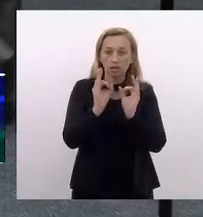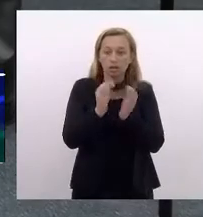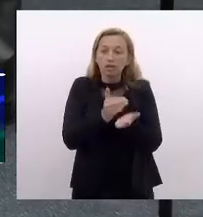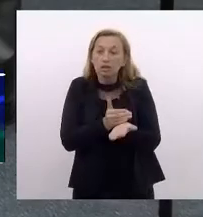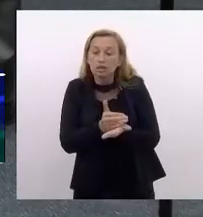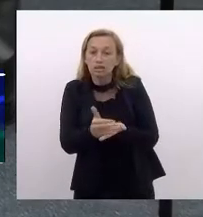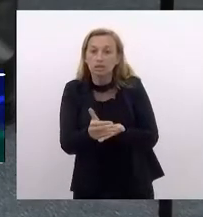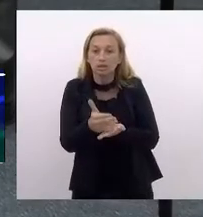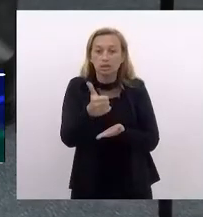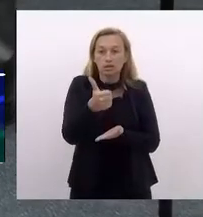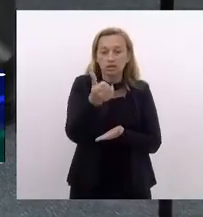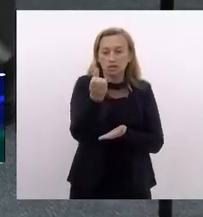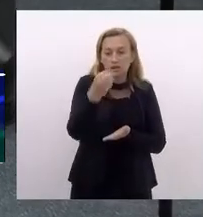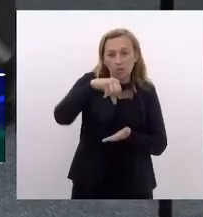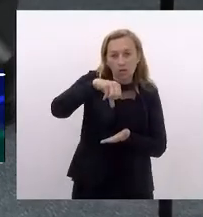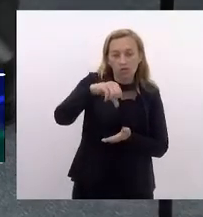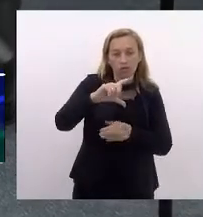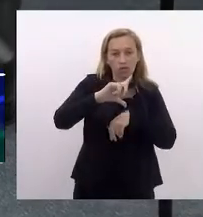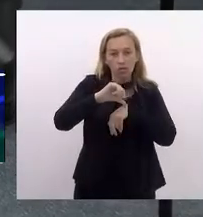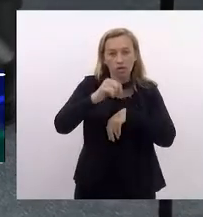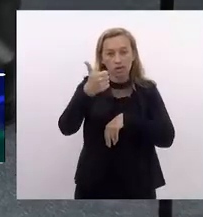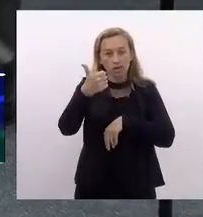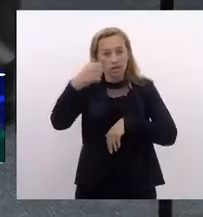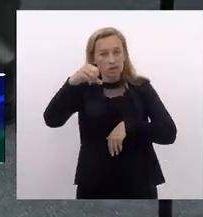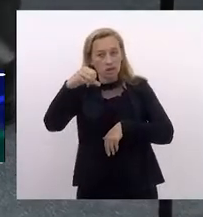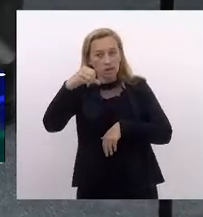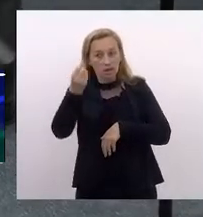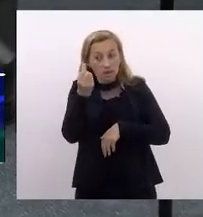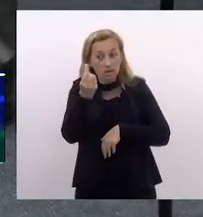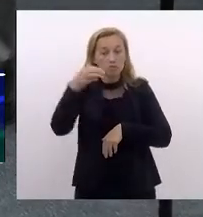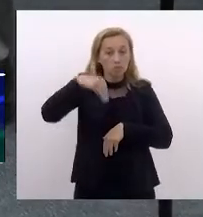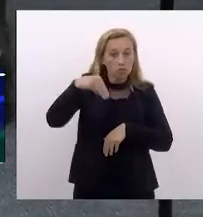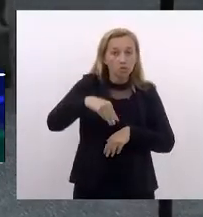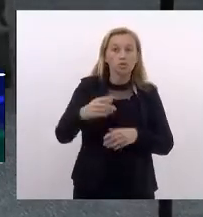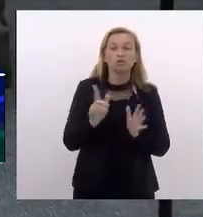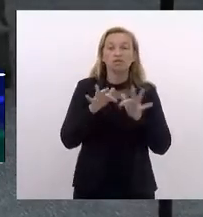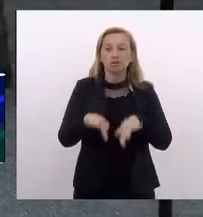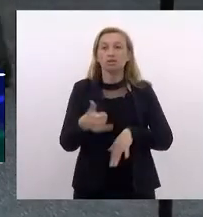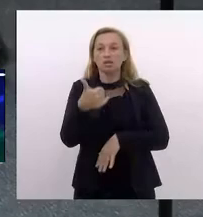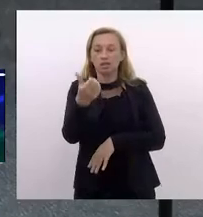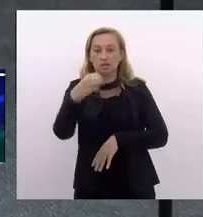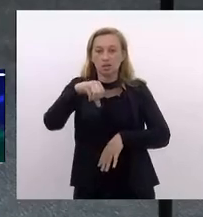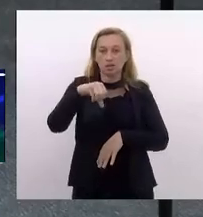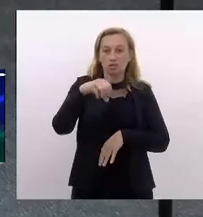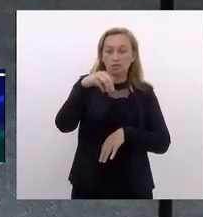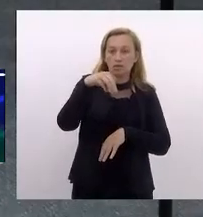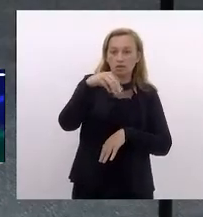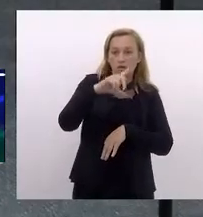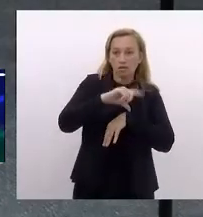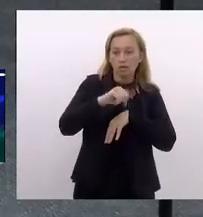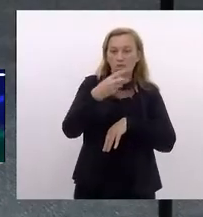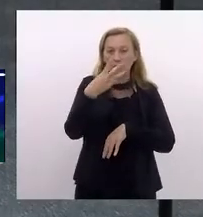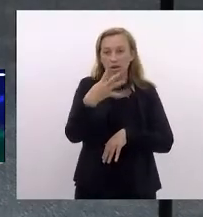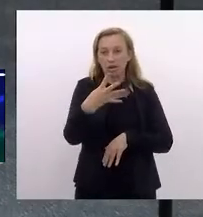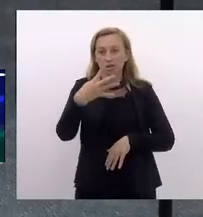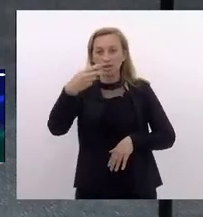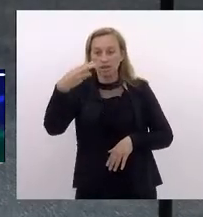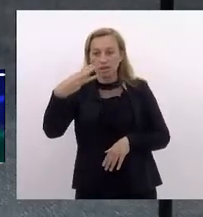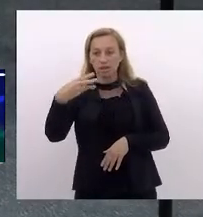que iniciada 19:16 encerrou-se às 19:43